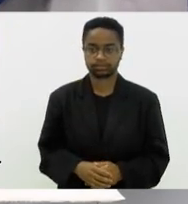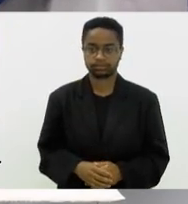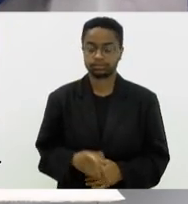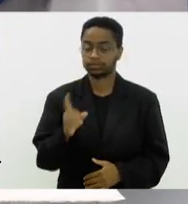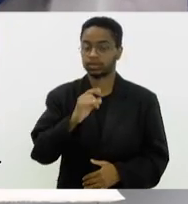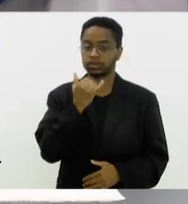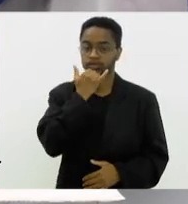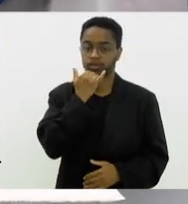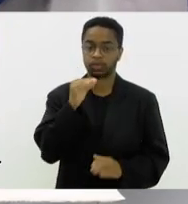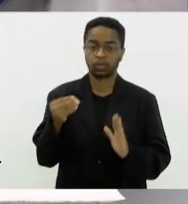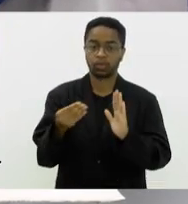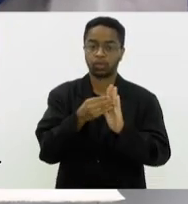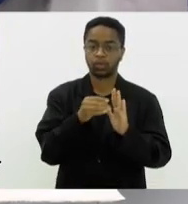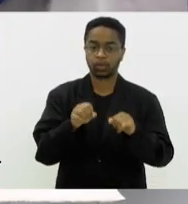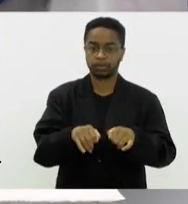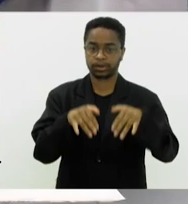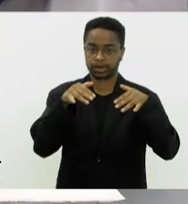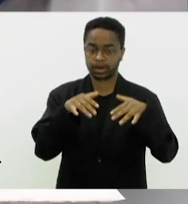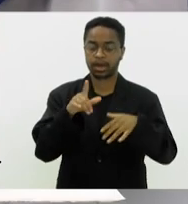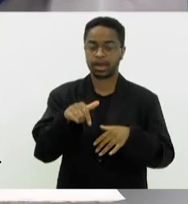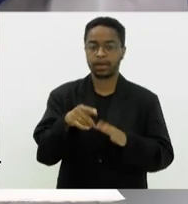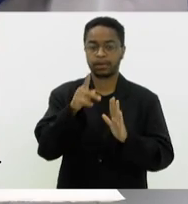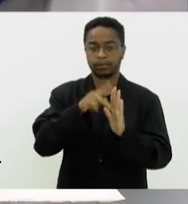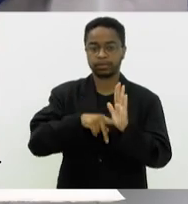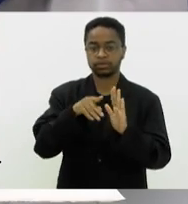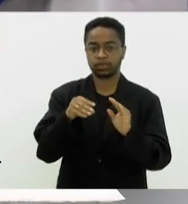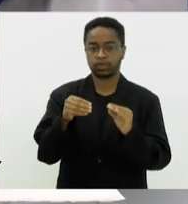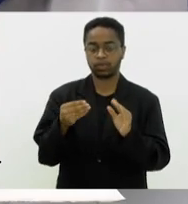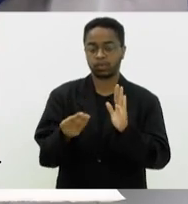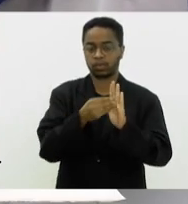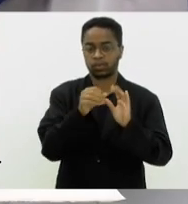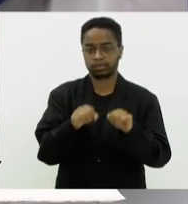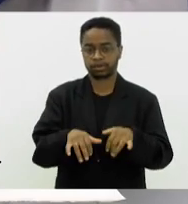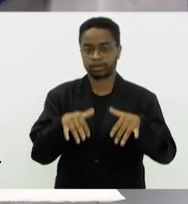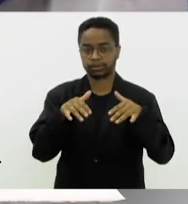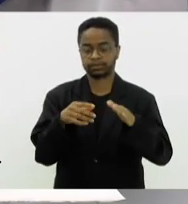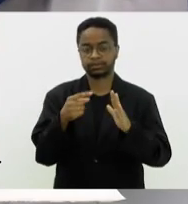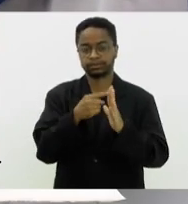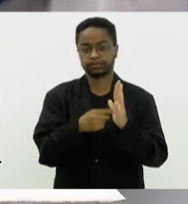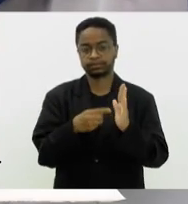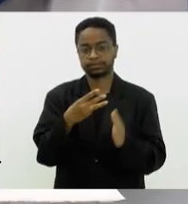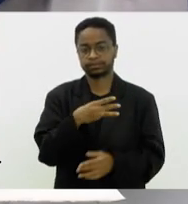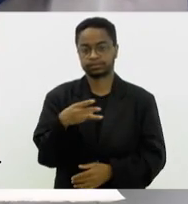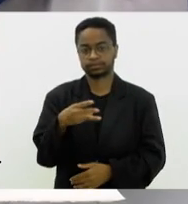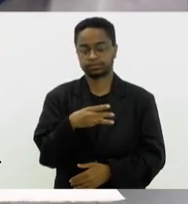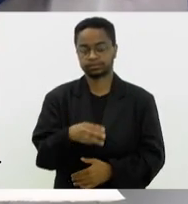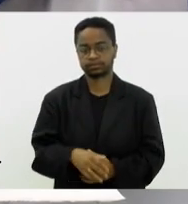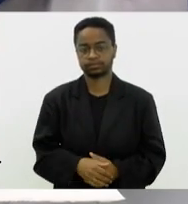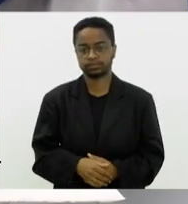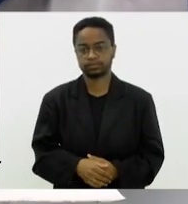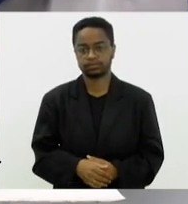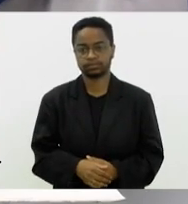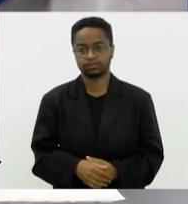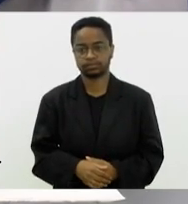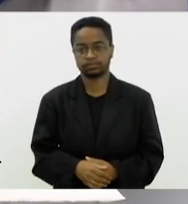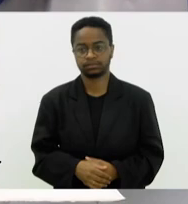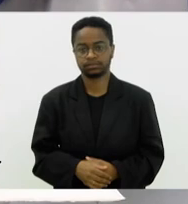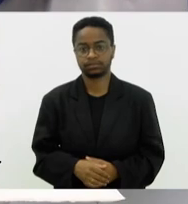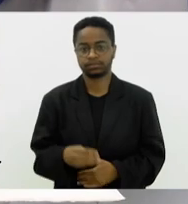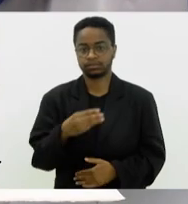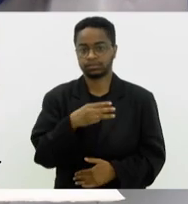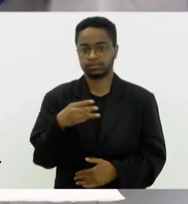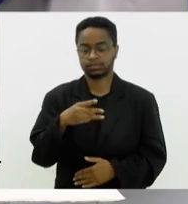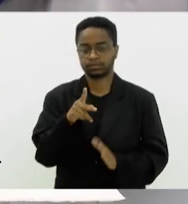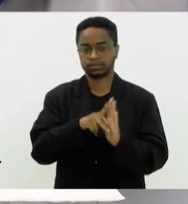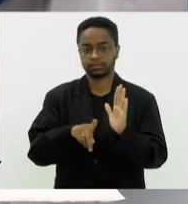foi para a ordem do dia, desculpa. Foi aquele projeto que foi para a ordem do dia. 33. É o 33 da